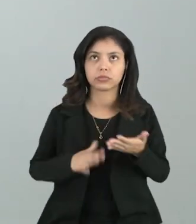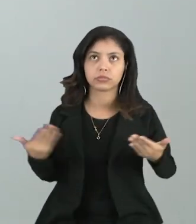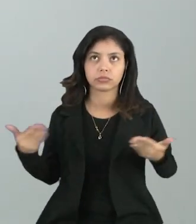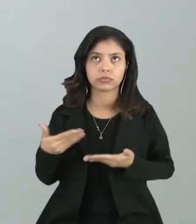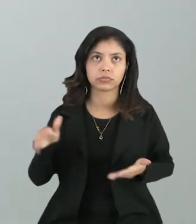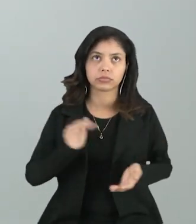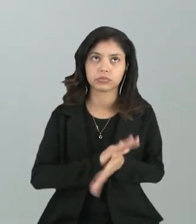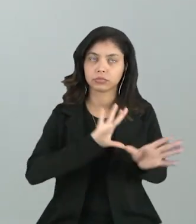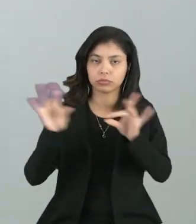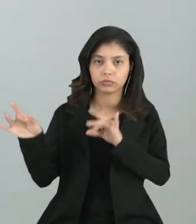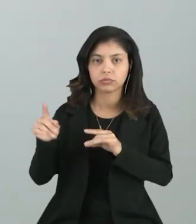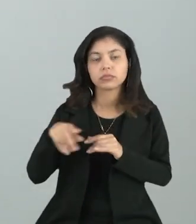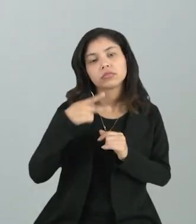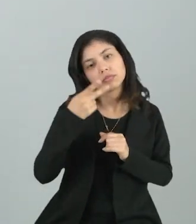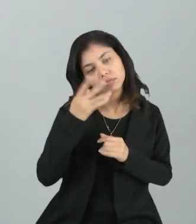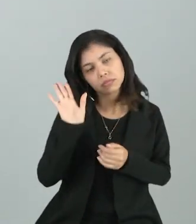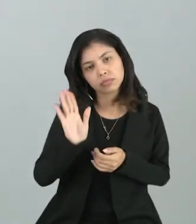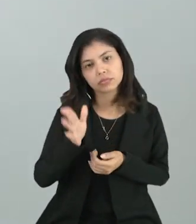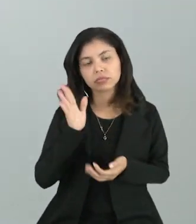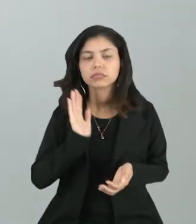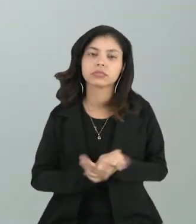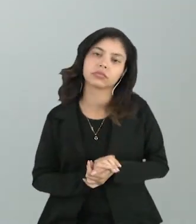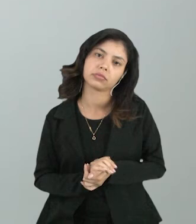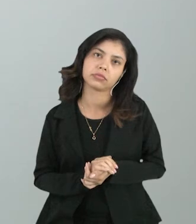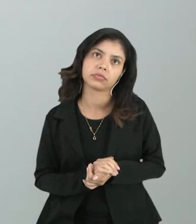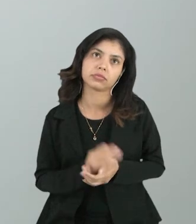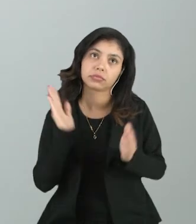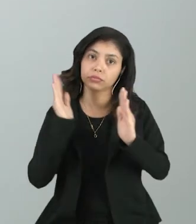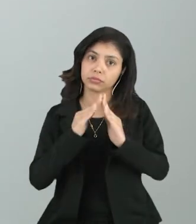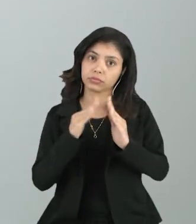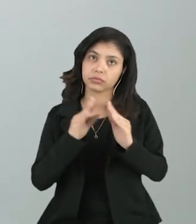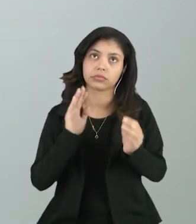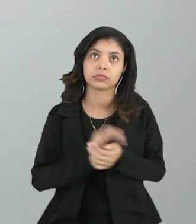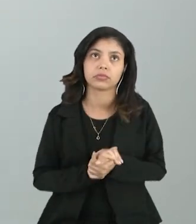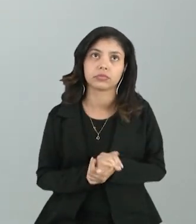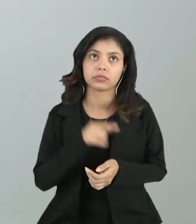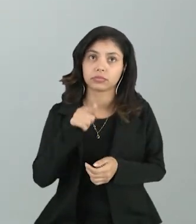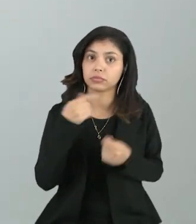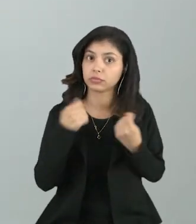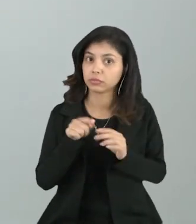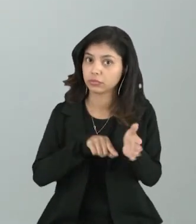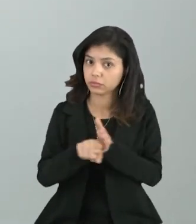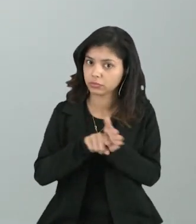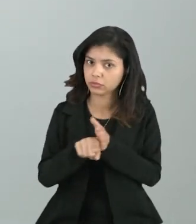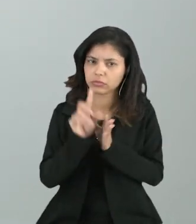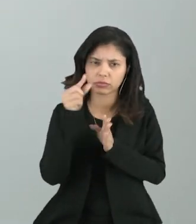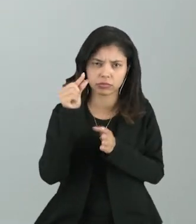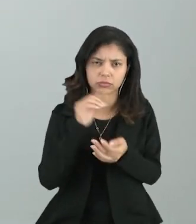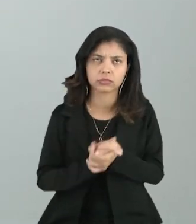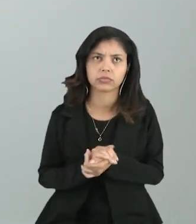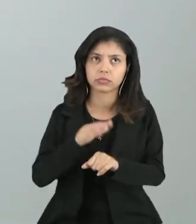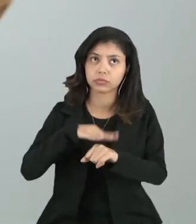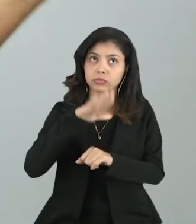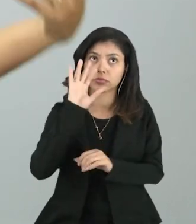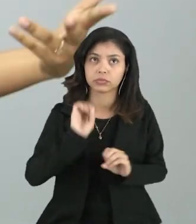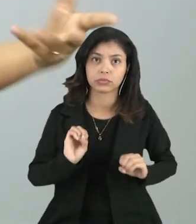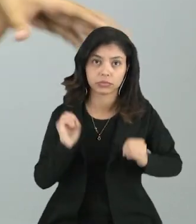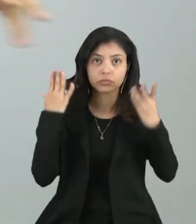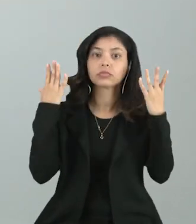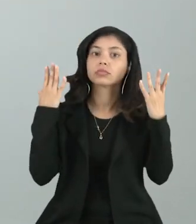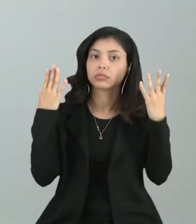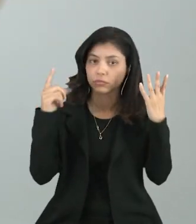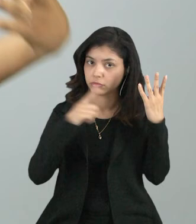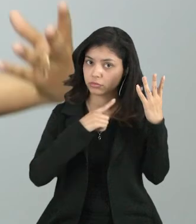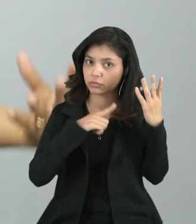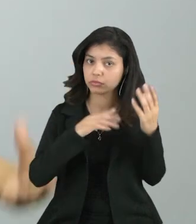de hoje, além do que a gente já vai fazer, vai ficar para casa também. Vocês têm que pesquisar um pouquinho sobre mais festividades